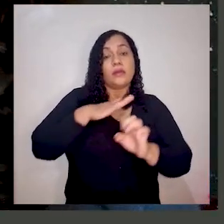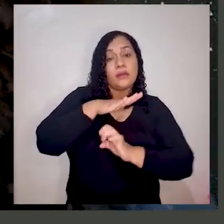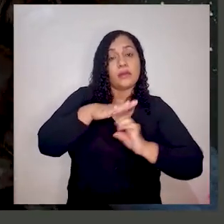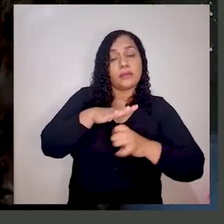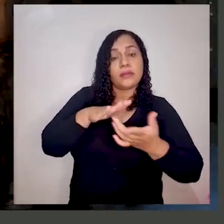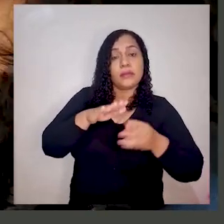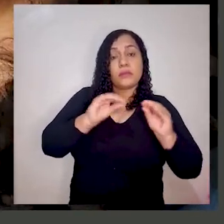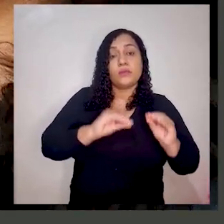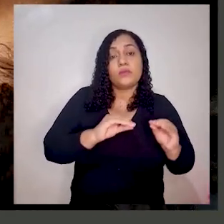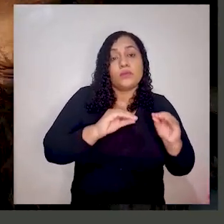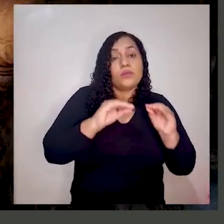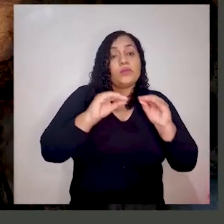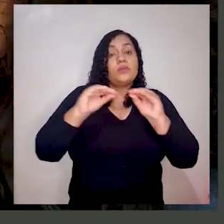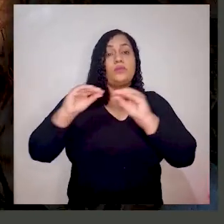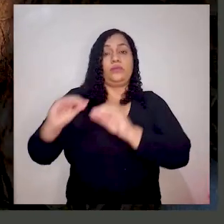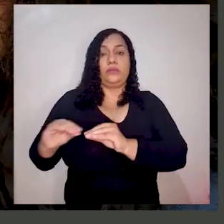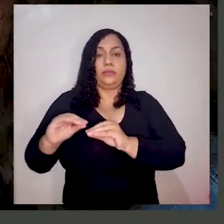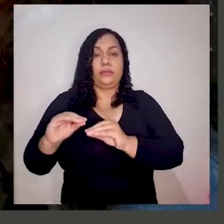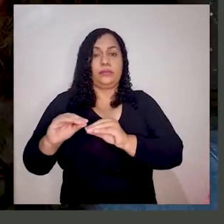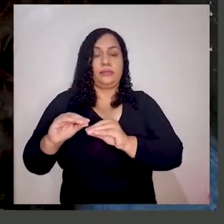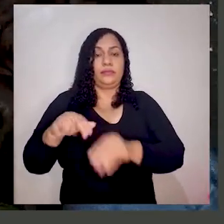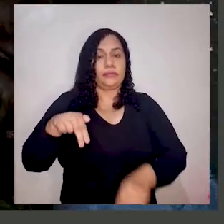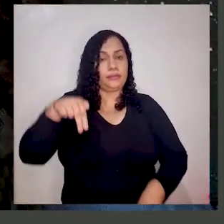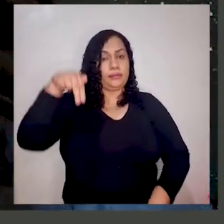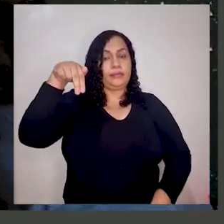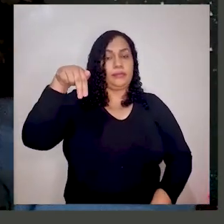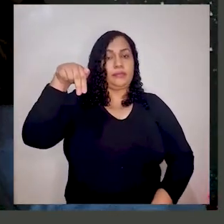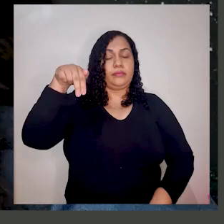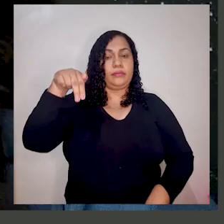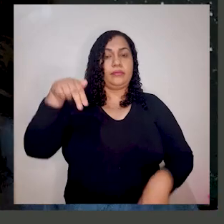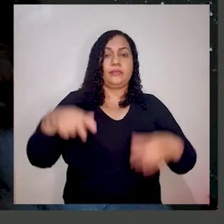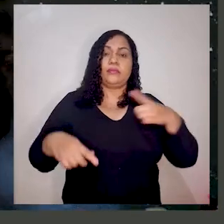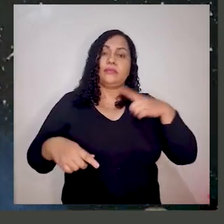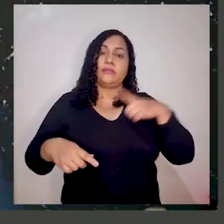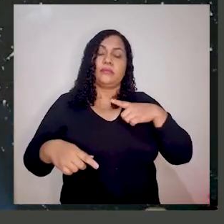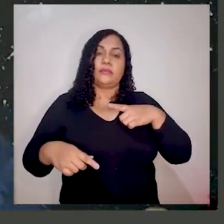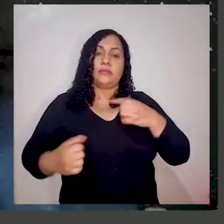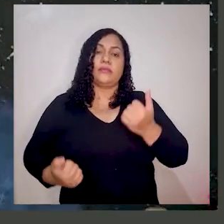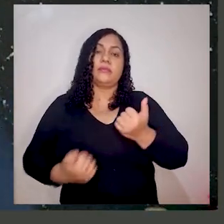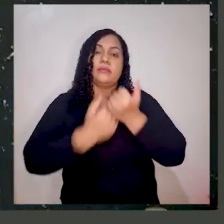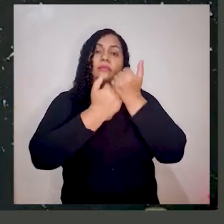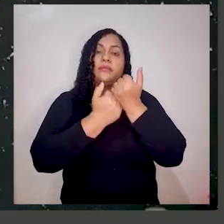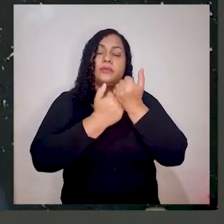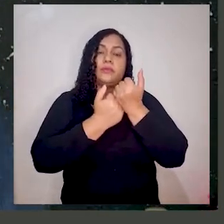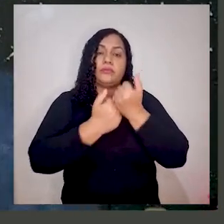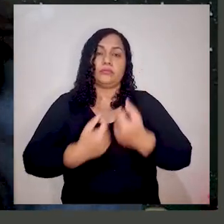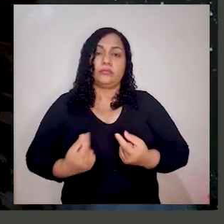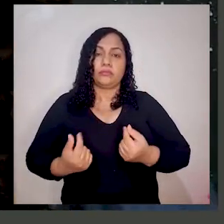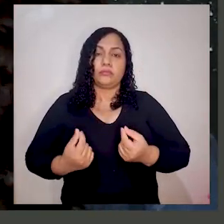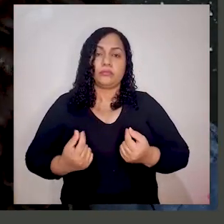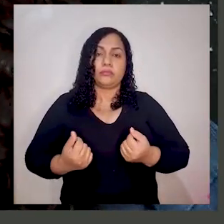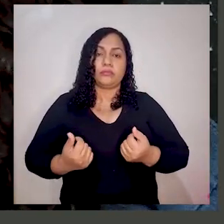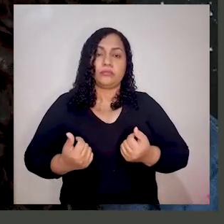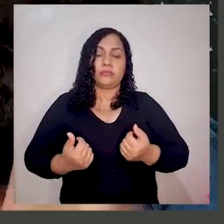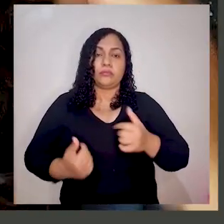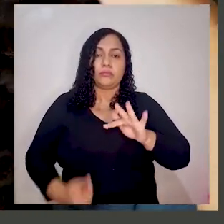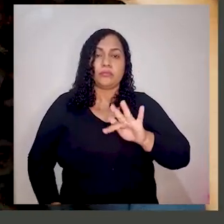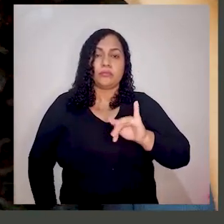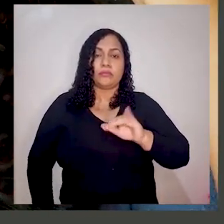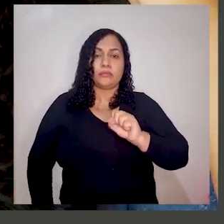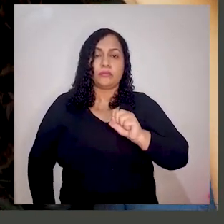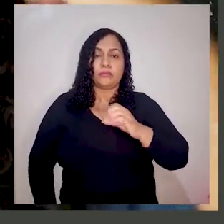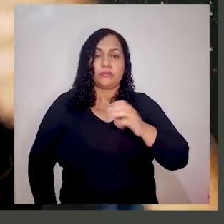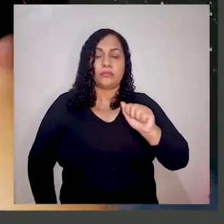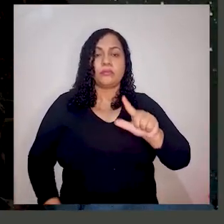que quiserem se instalar aqui no norte vão receber incentivos fiscais. E o que são esses incentivos fiscais?